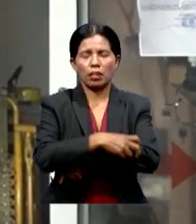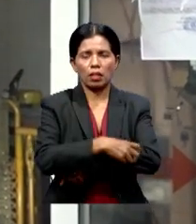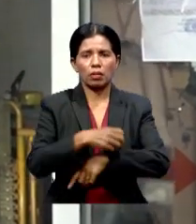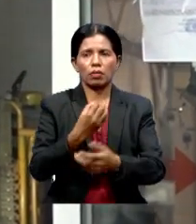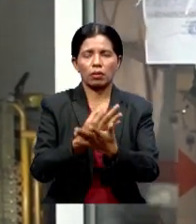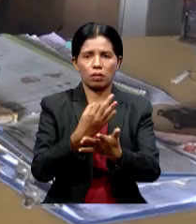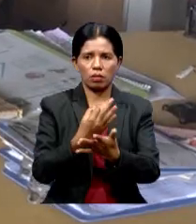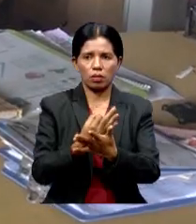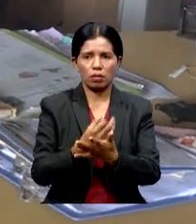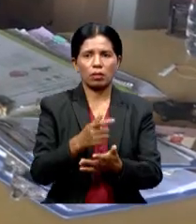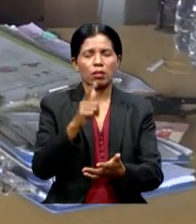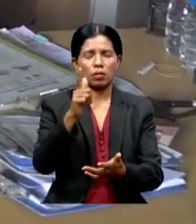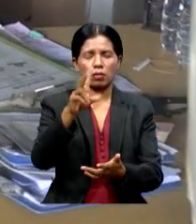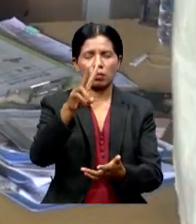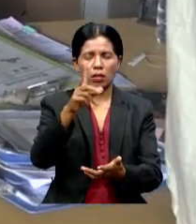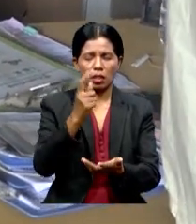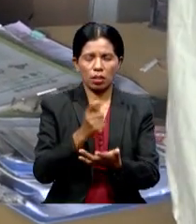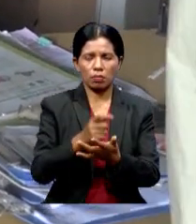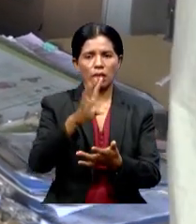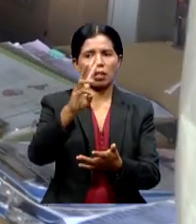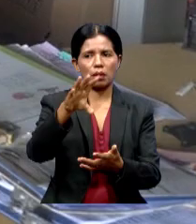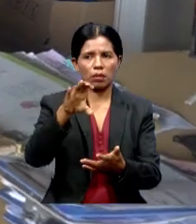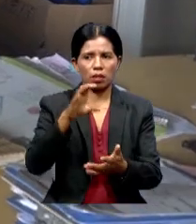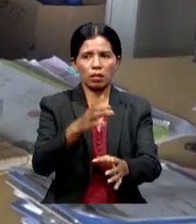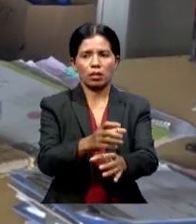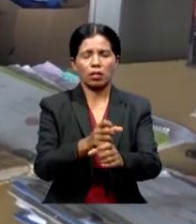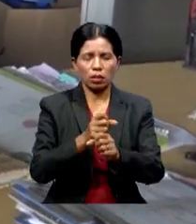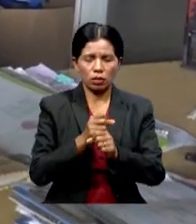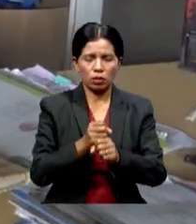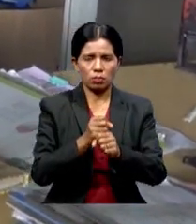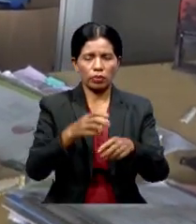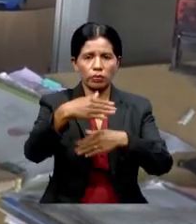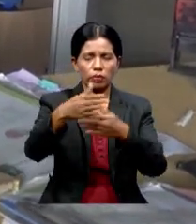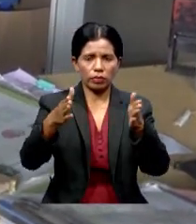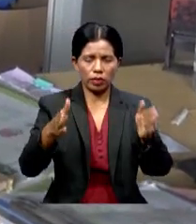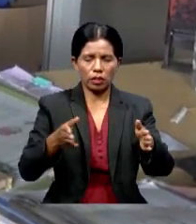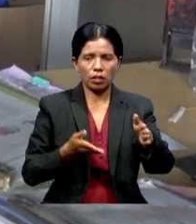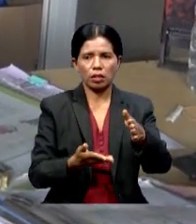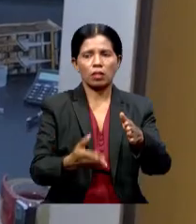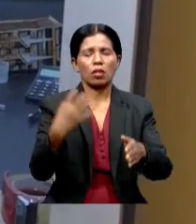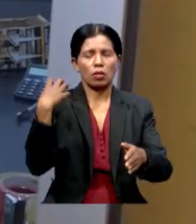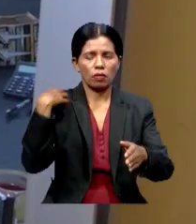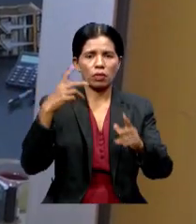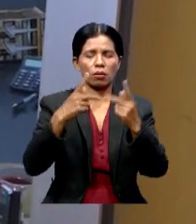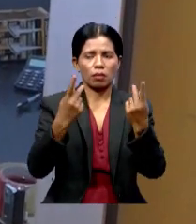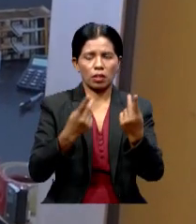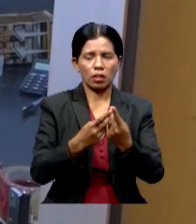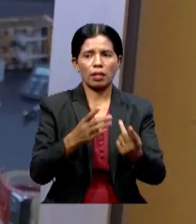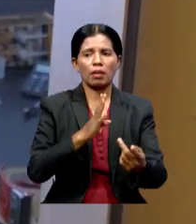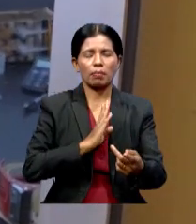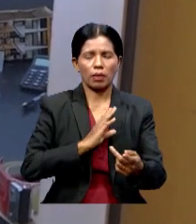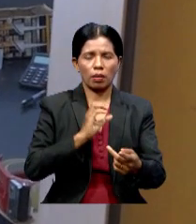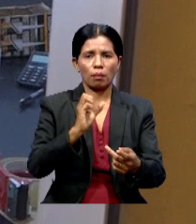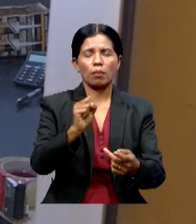a rua Tuxnen, ao meio sob o Brancas Rai Osan Fatin e a edifício companhia Bemor Beduku